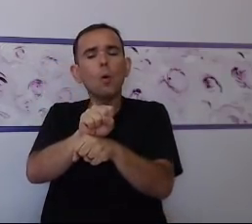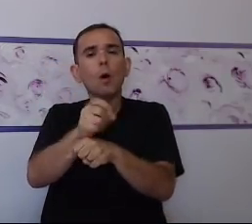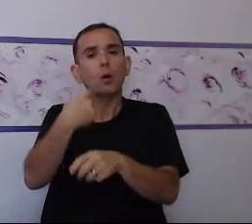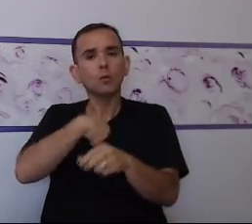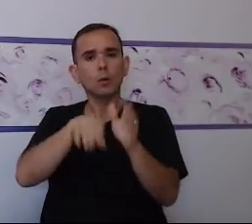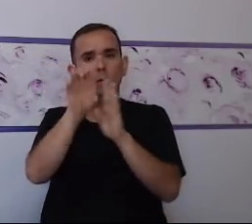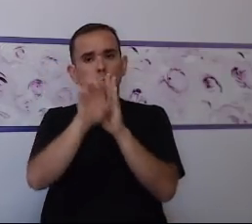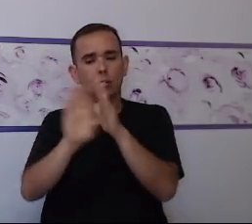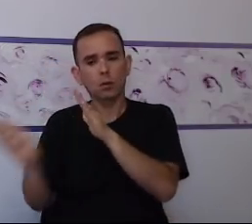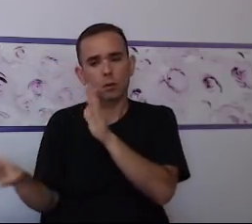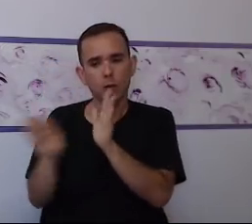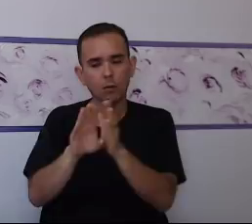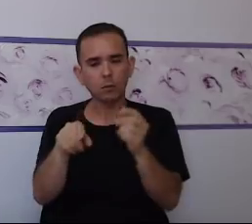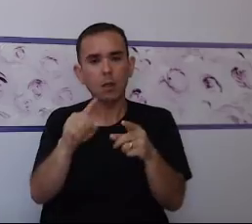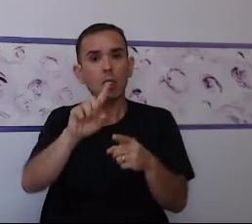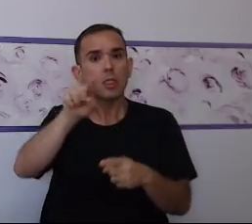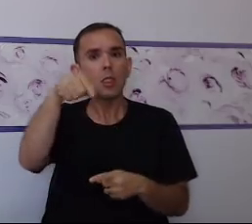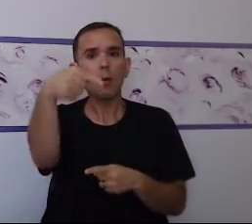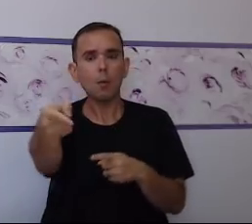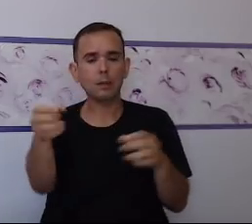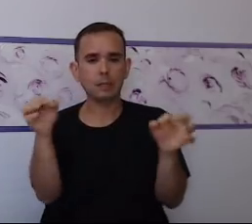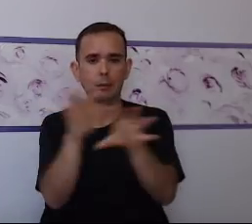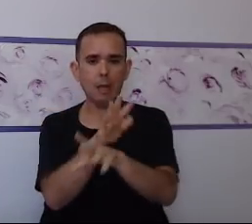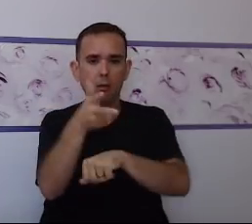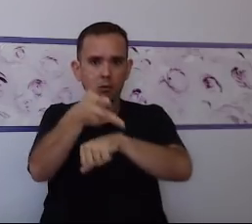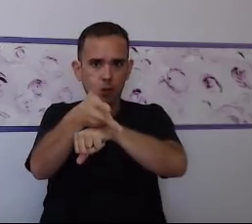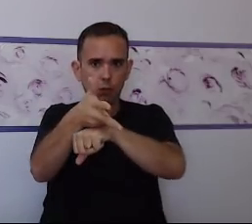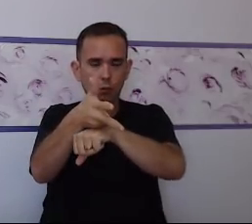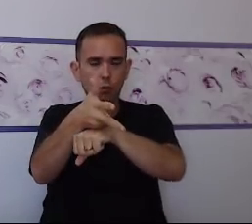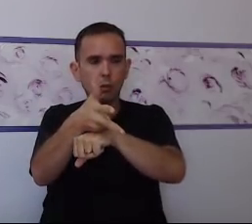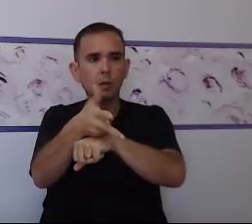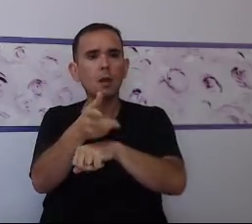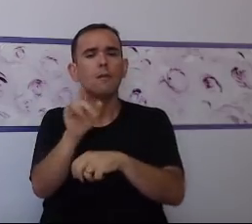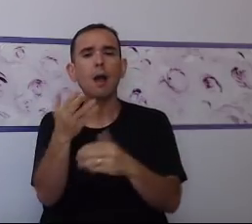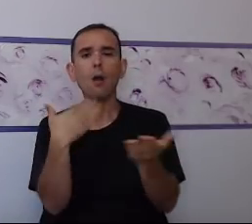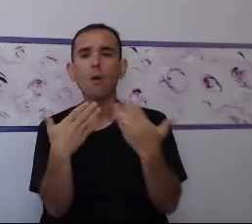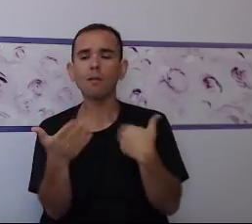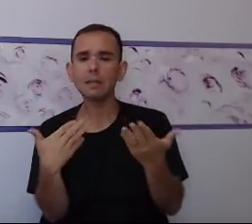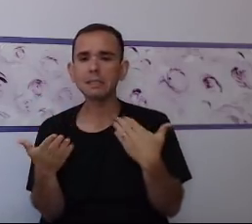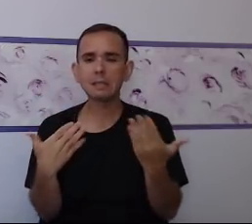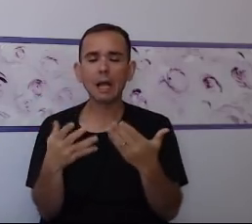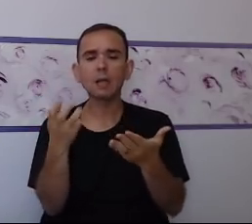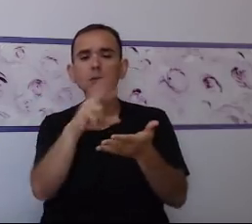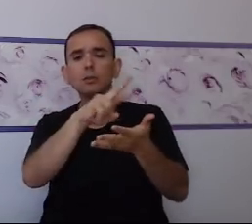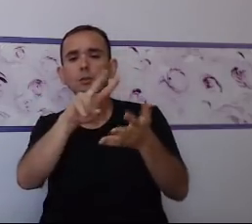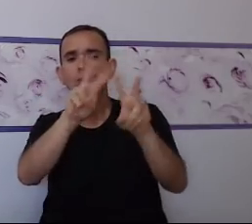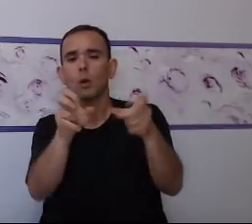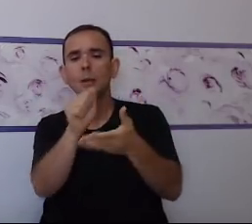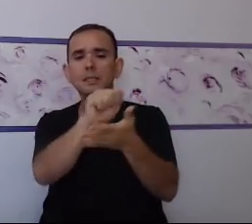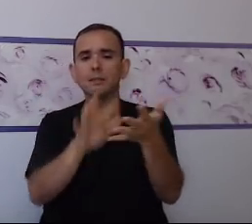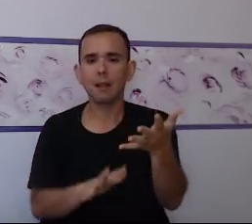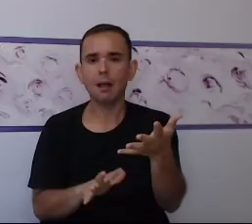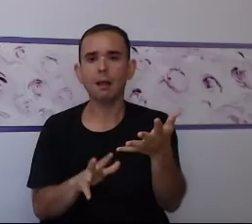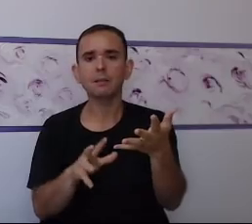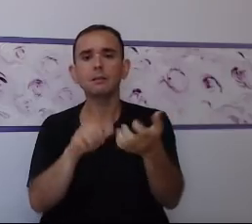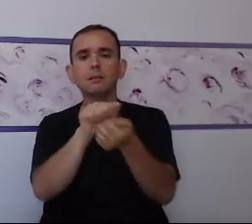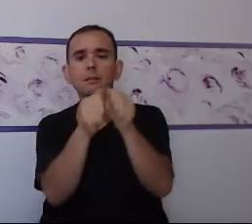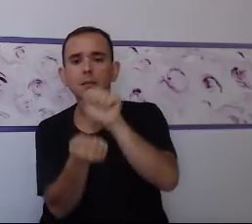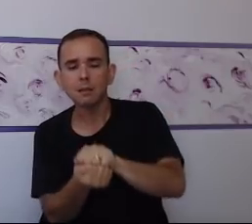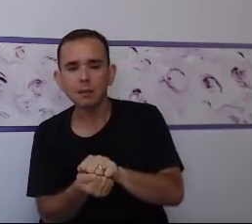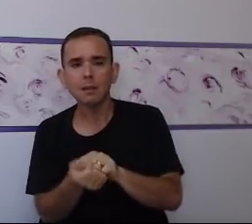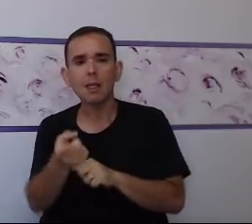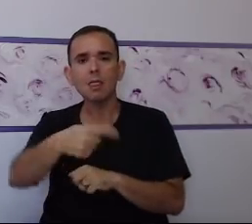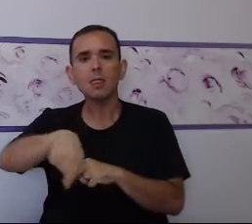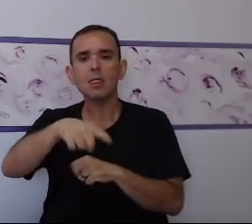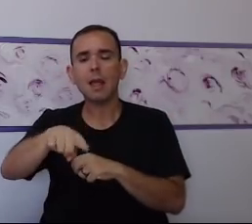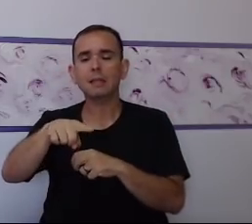nós trouxemos. E depois que acabar esse vídeo, nós vamos conversar sobre as atividades, sobre as adequações